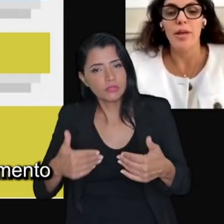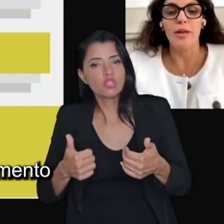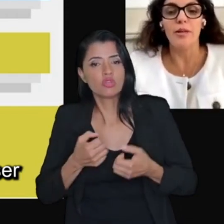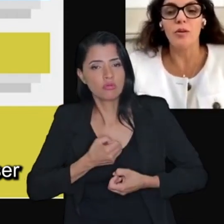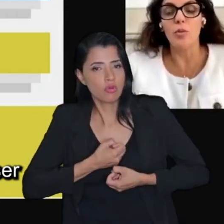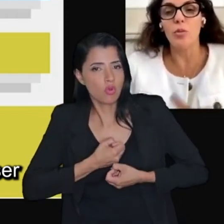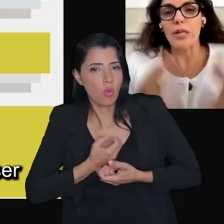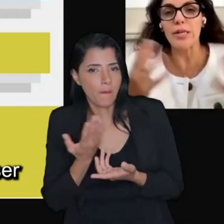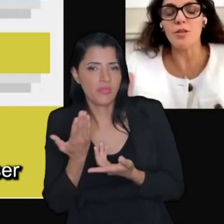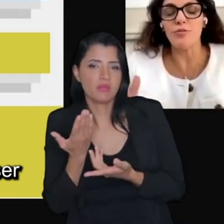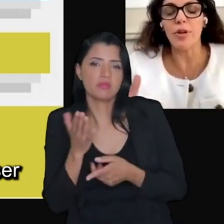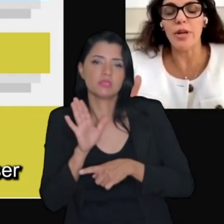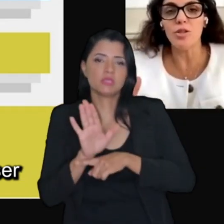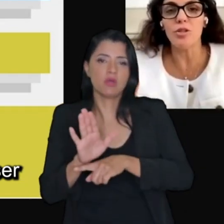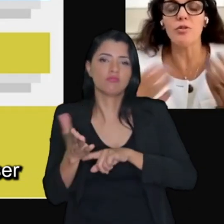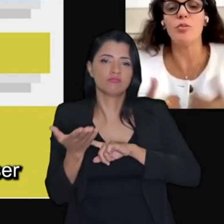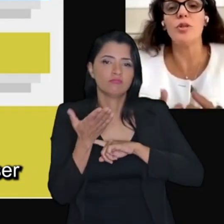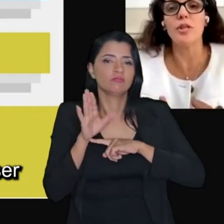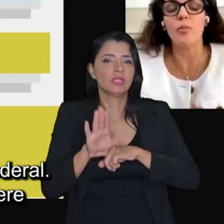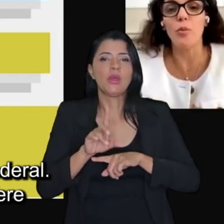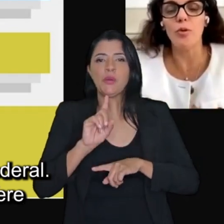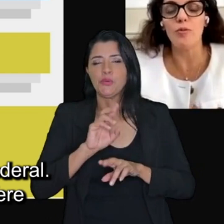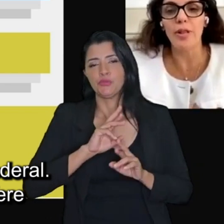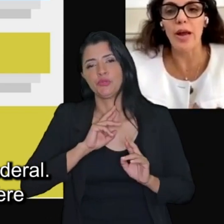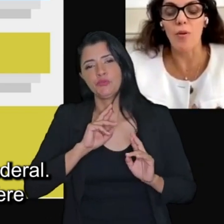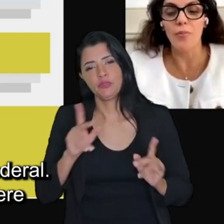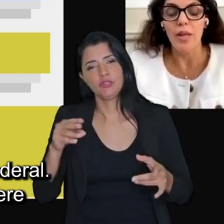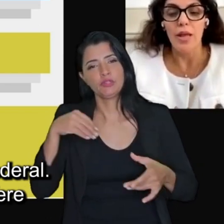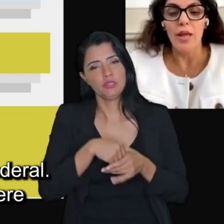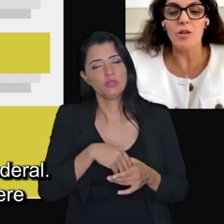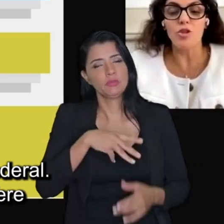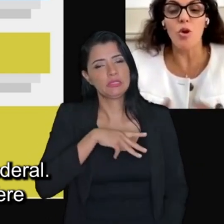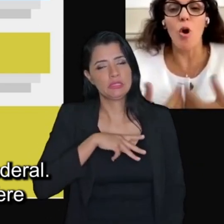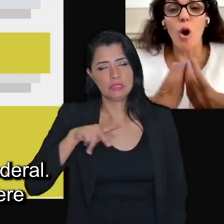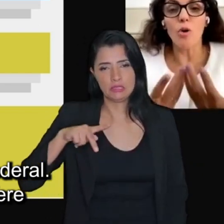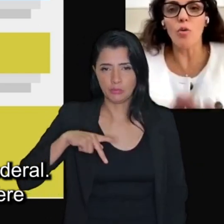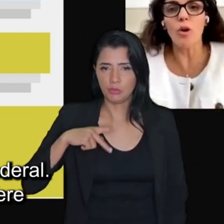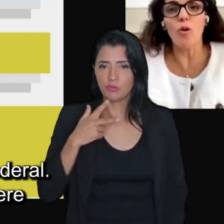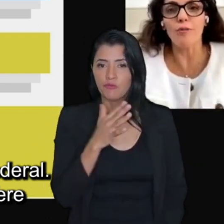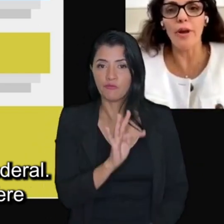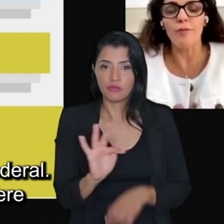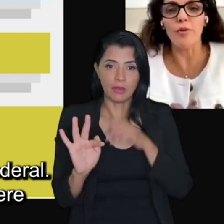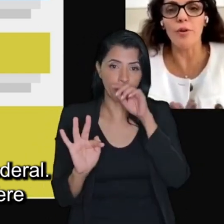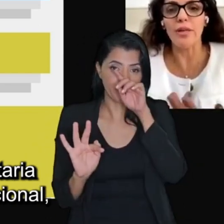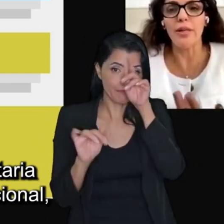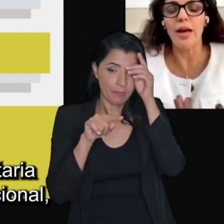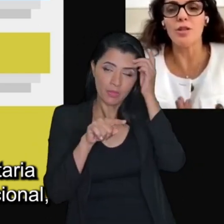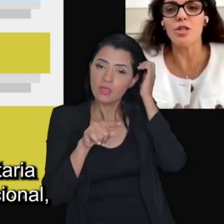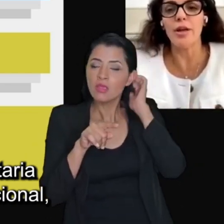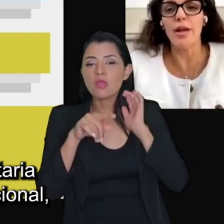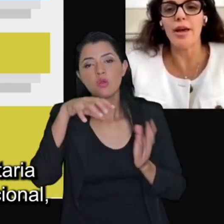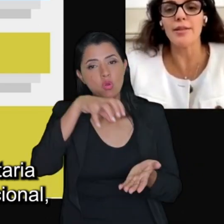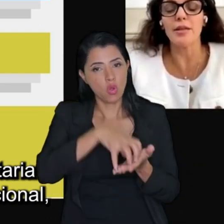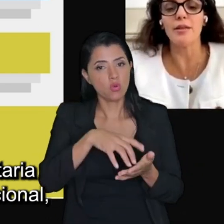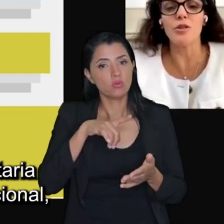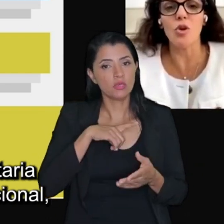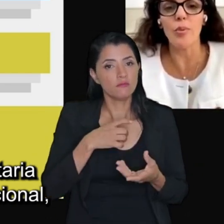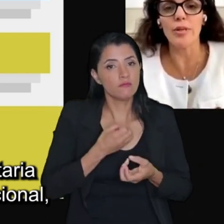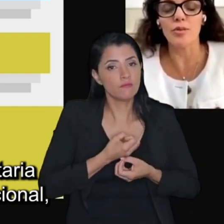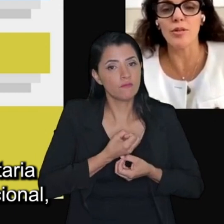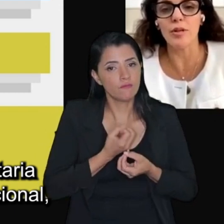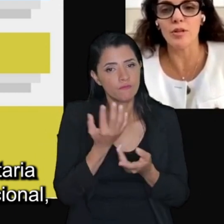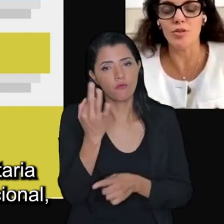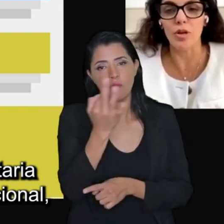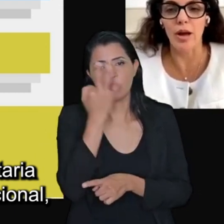cooperação. Então, não poderia ser diferente dentro do Ministério Público Federal. Este órgão que confere formalidade é a Secretaria